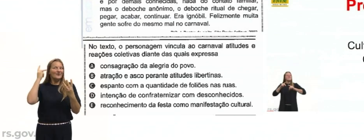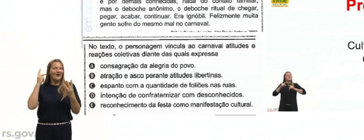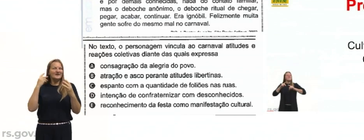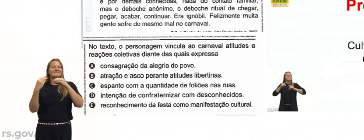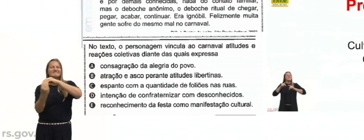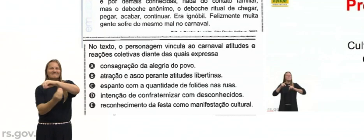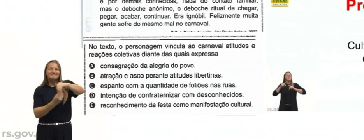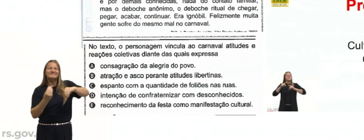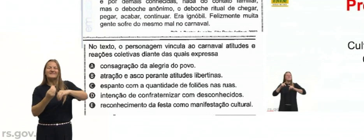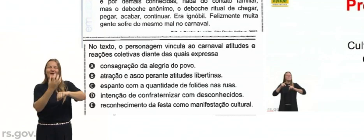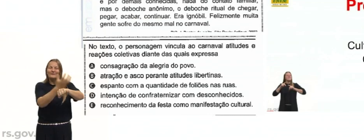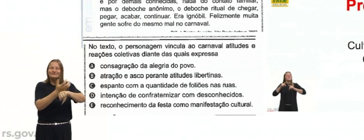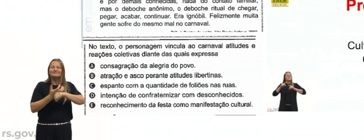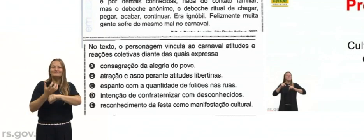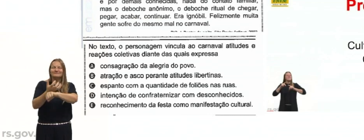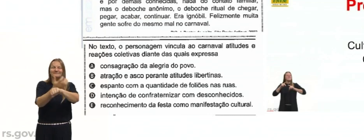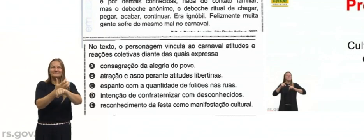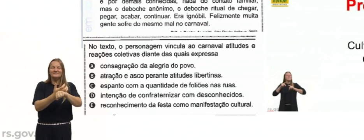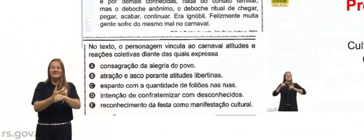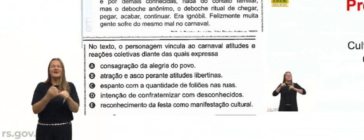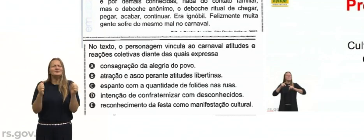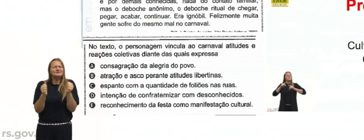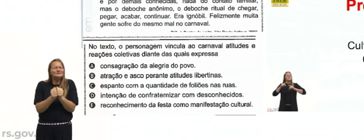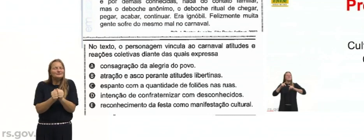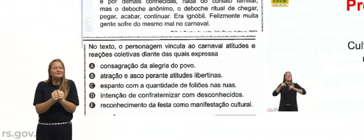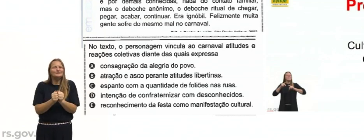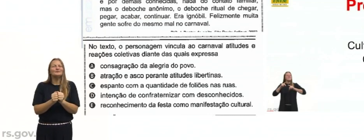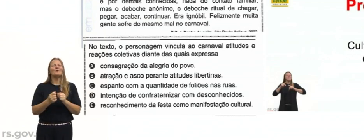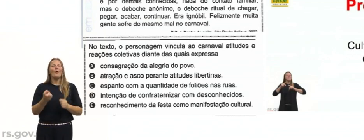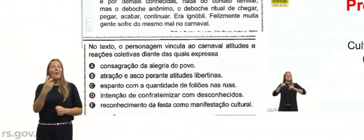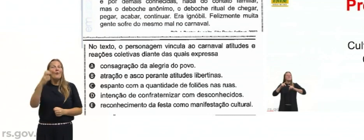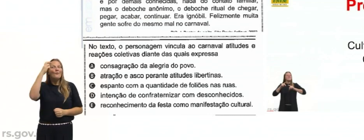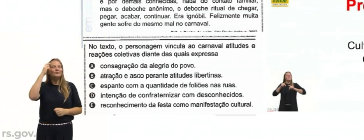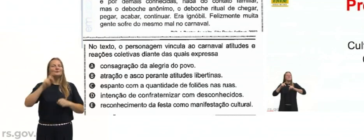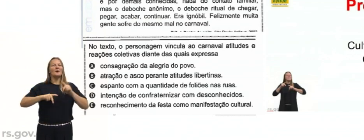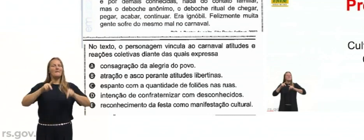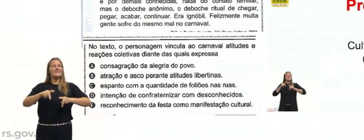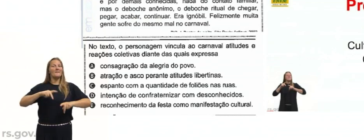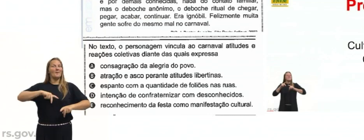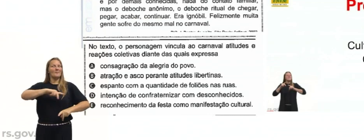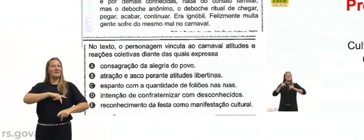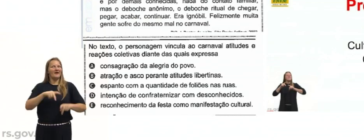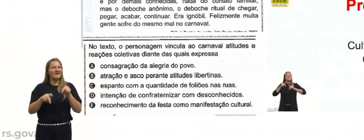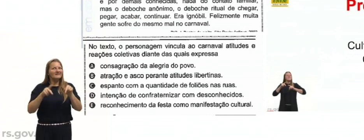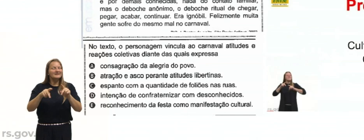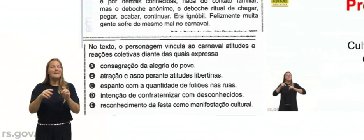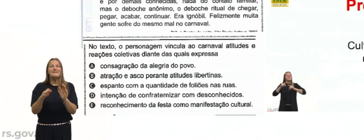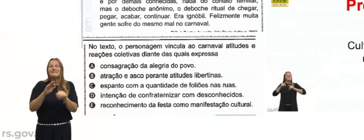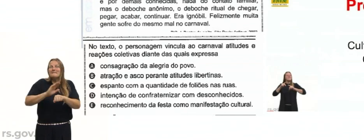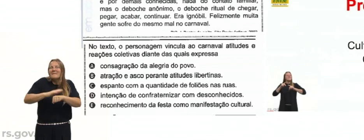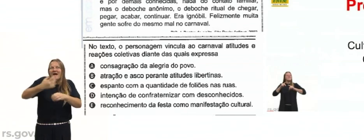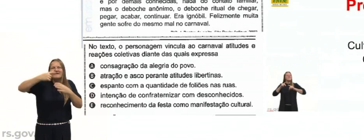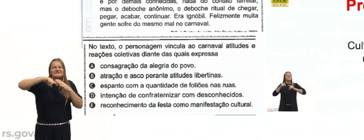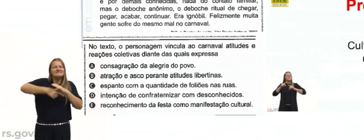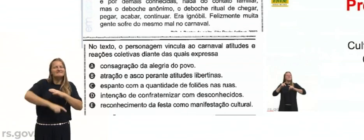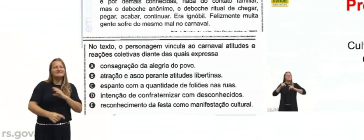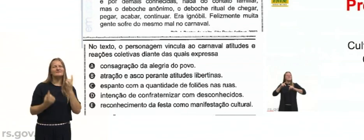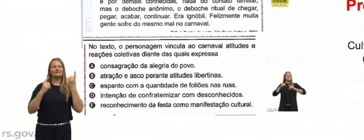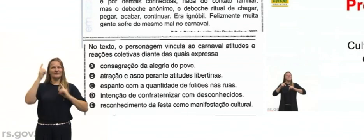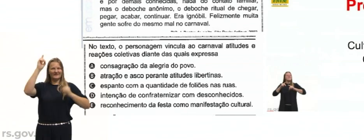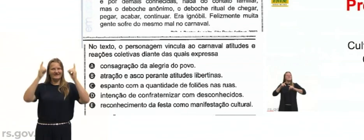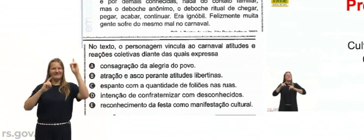Além do nosso componente e nós fizemos uma aula sobre cultura popular Mais especificamente sobre carnaval né